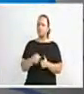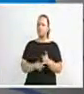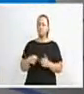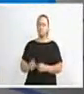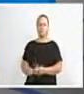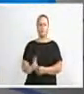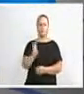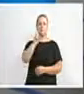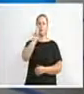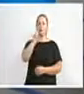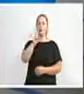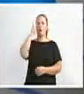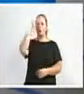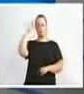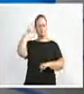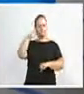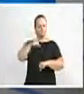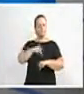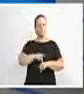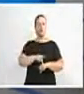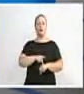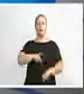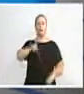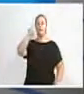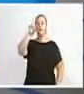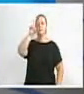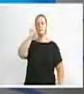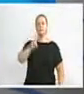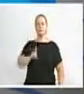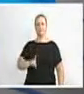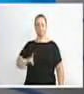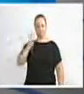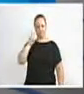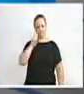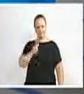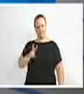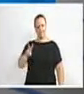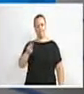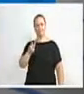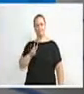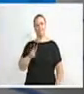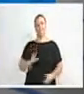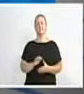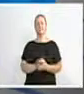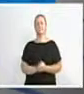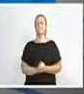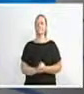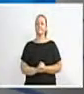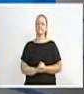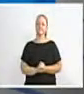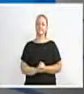é uma grande autonomia para o deficiente visual, né? Que não vai